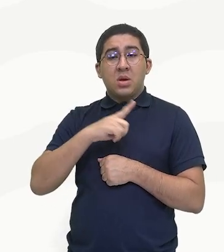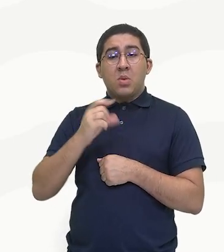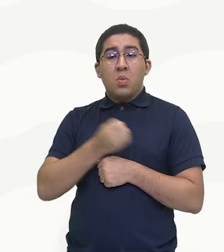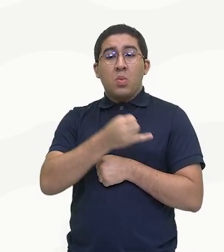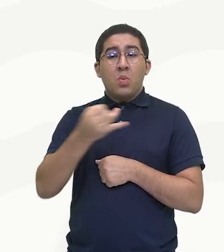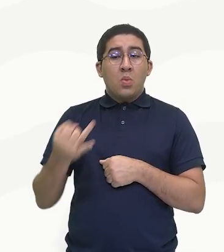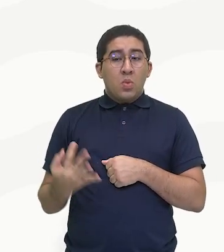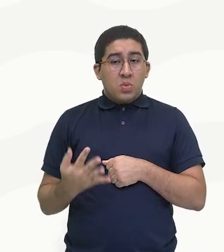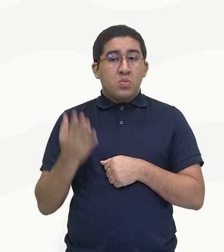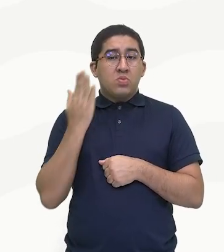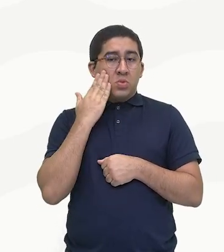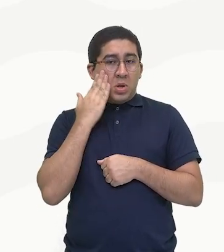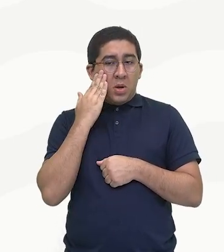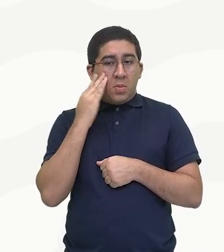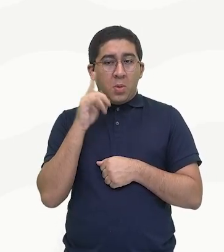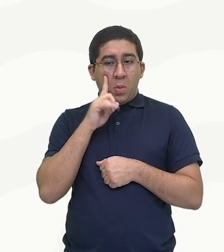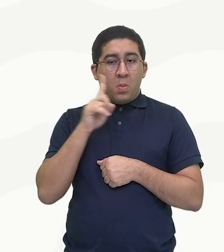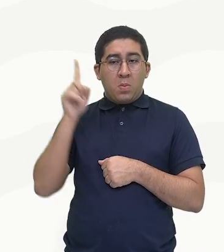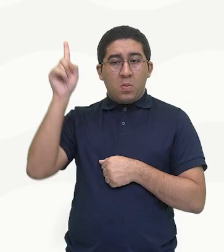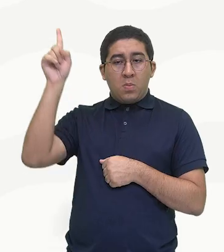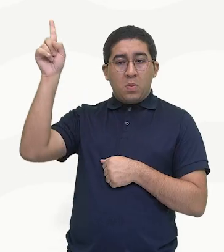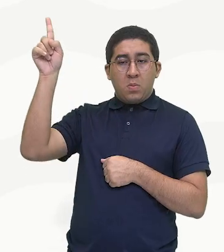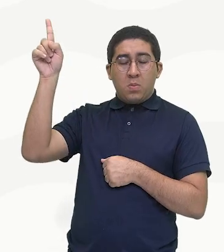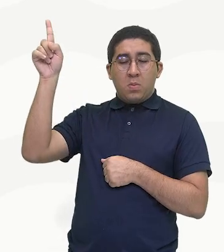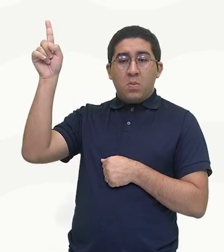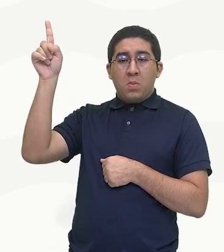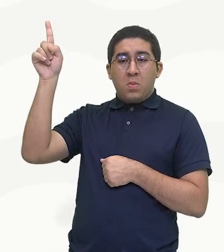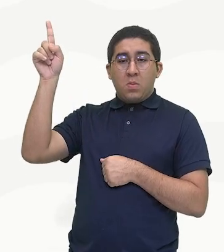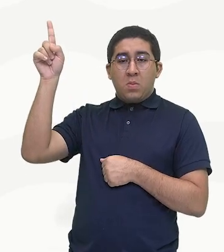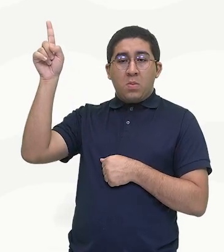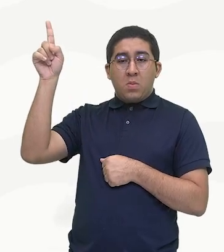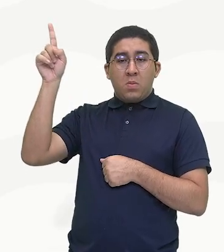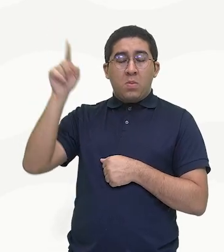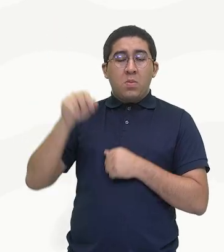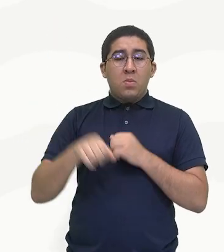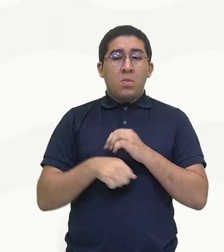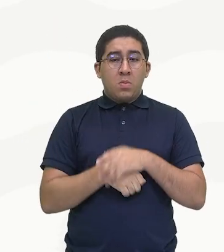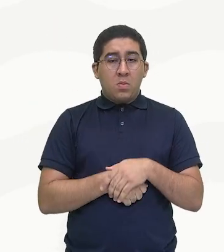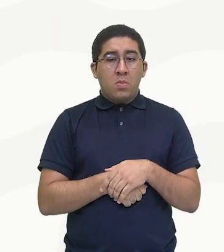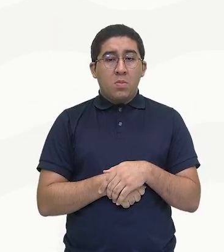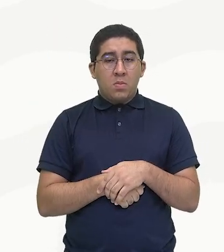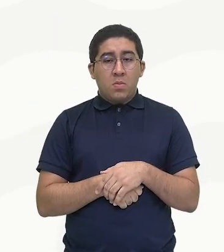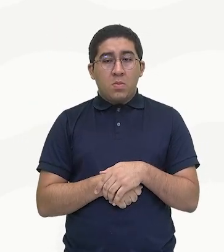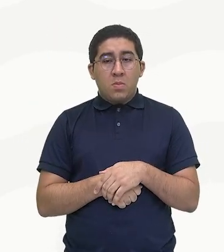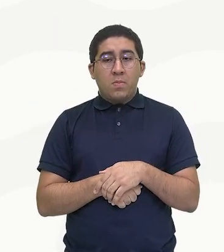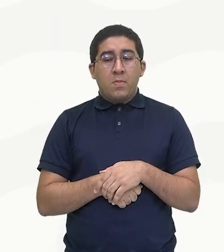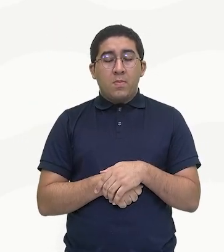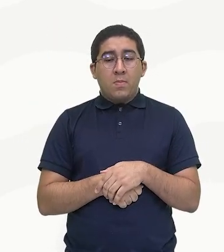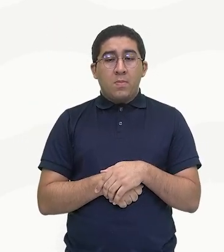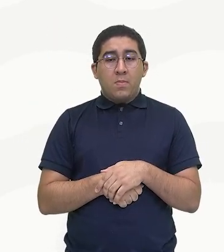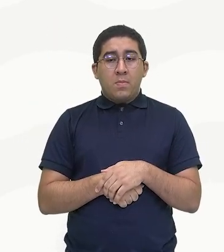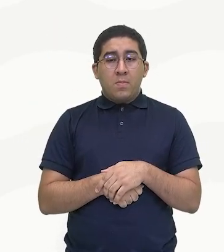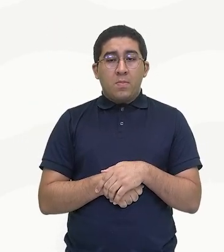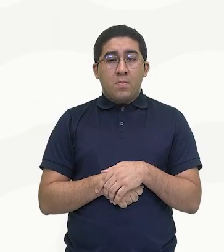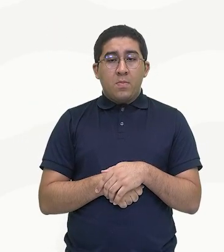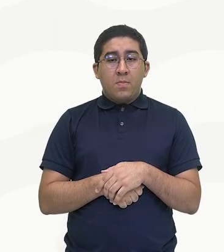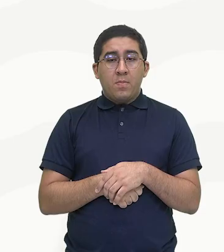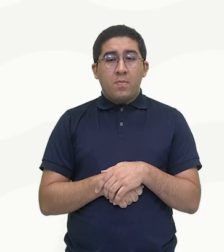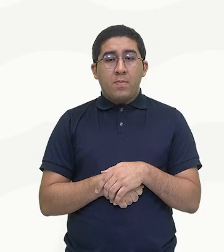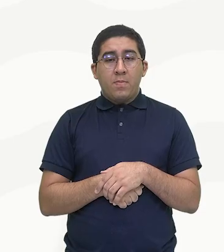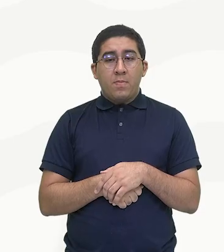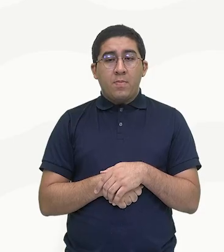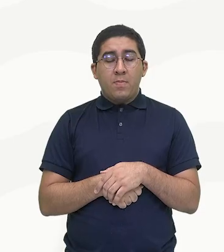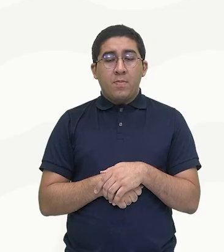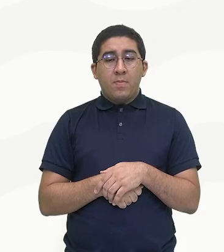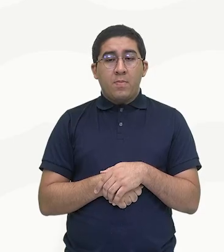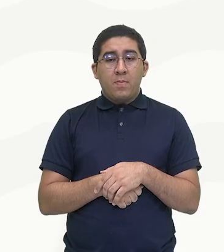sabe, né, que do metro até o quilômetro são 3 ali unidades, né, 3 medidas. Então, como é ao quadrado, né, vai ser ao